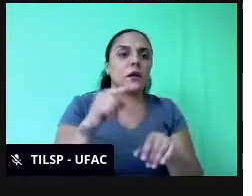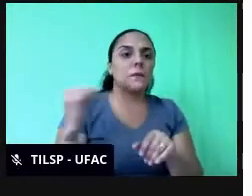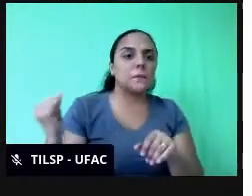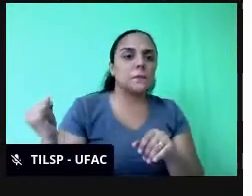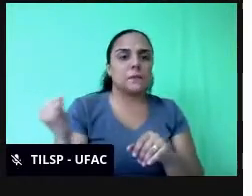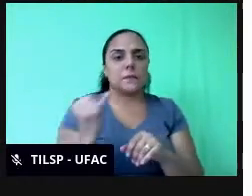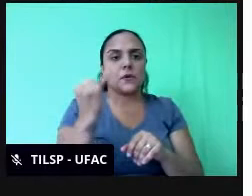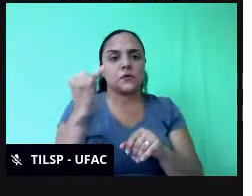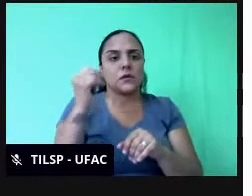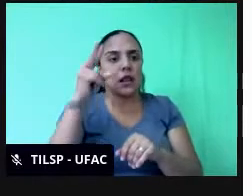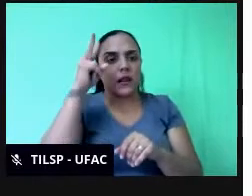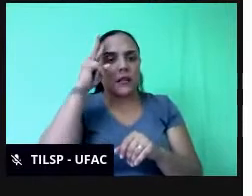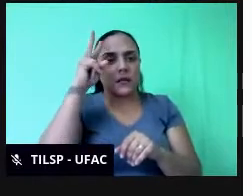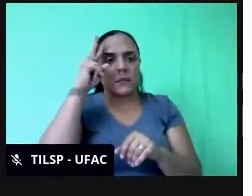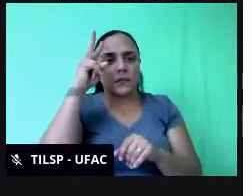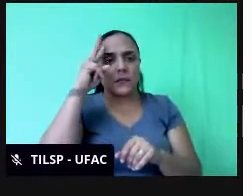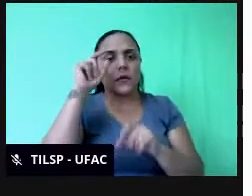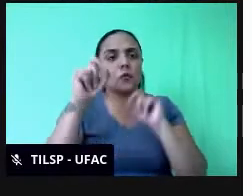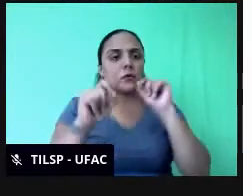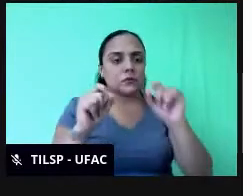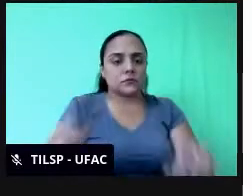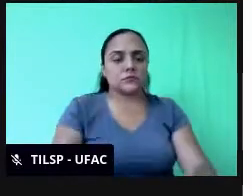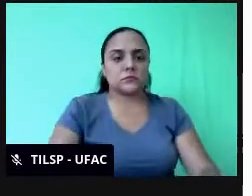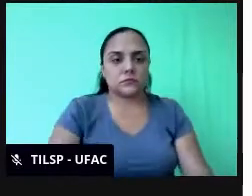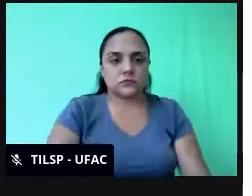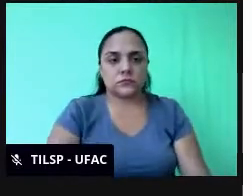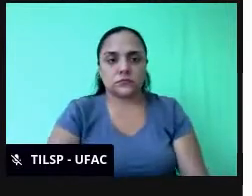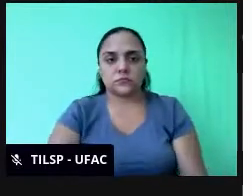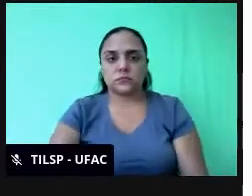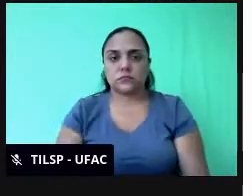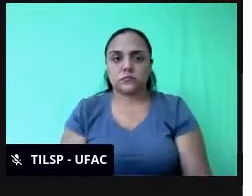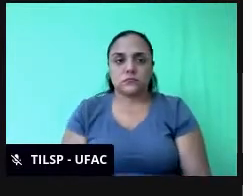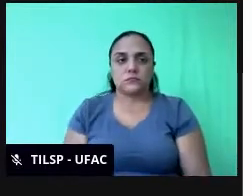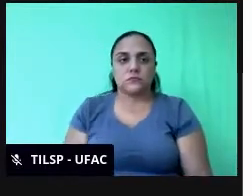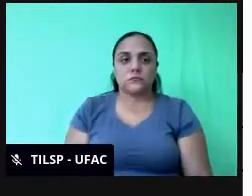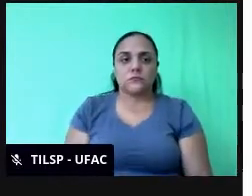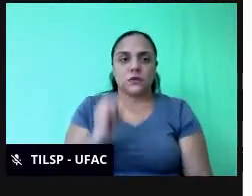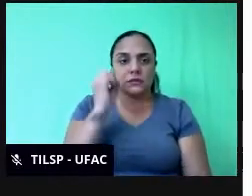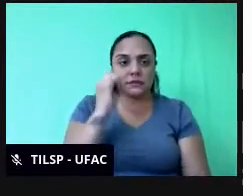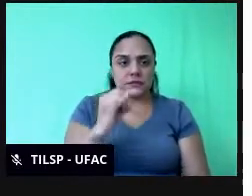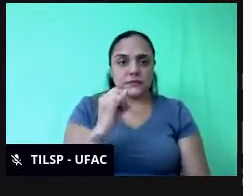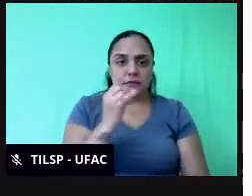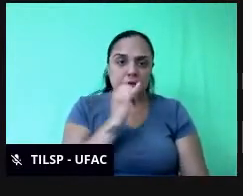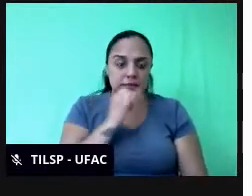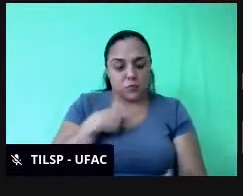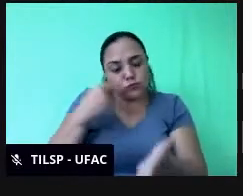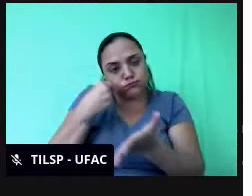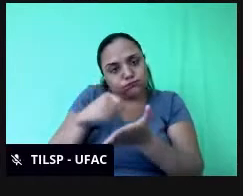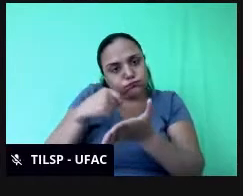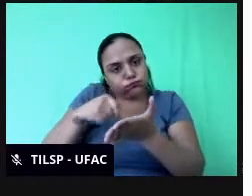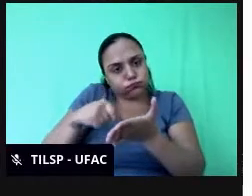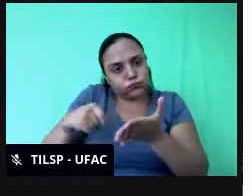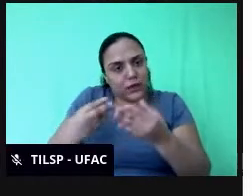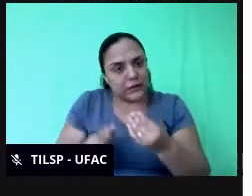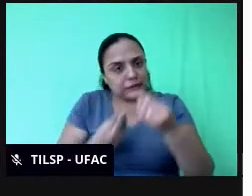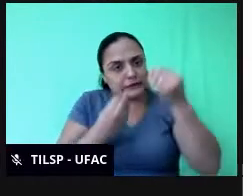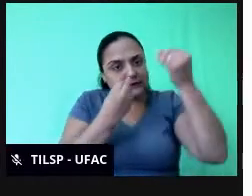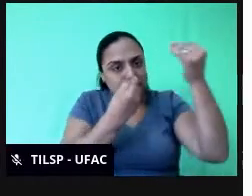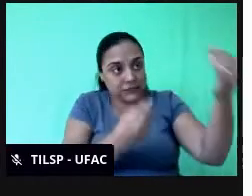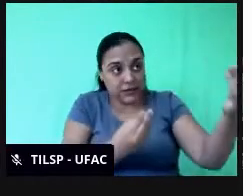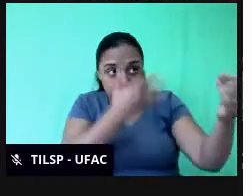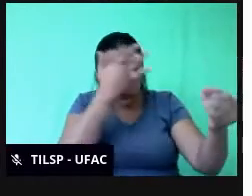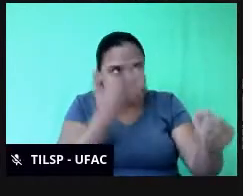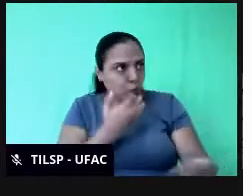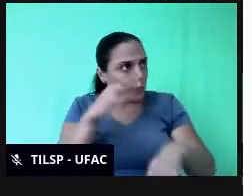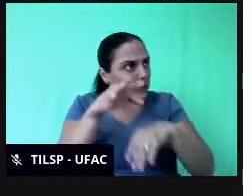da gente sempre lembrar que se vai suplementar se vai prescrever um suplemento vegano, sempre